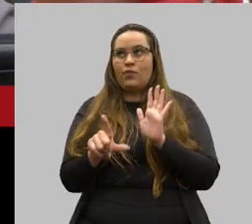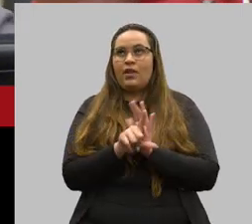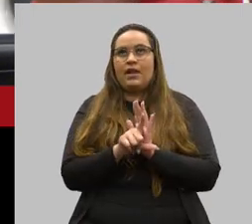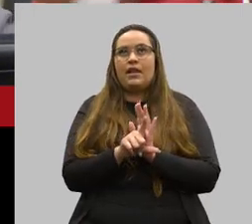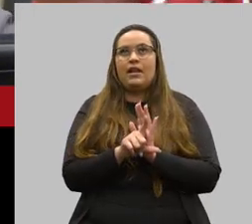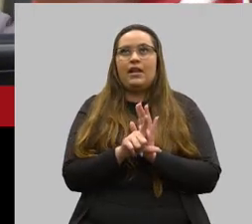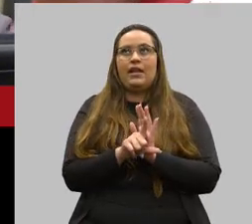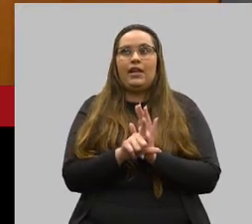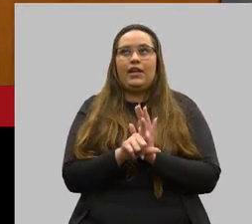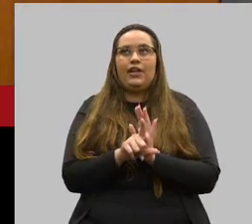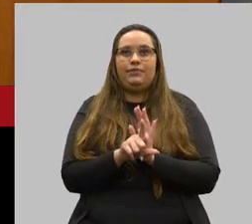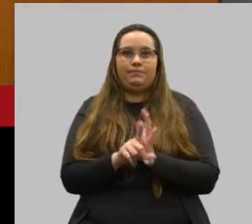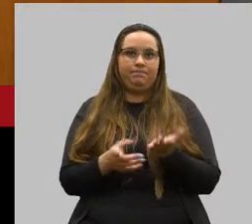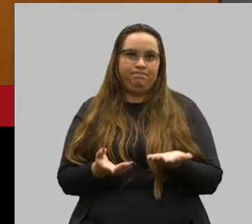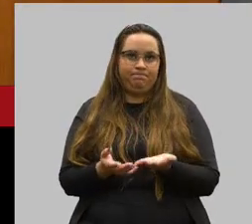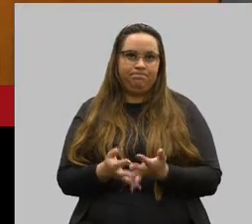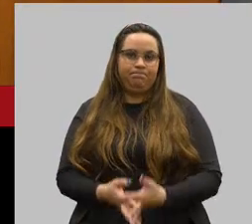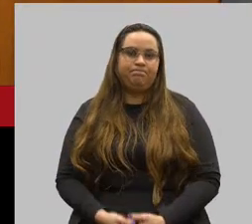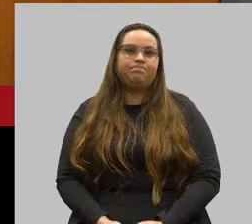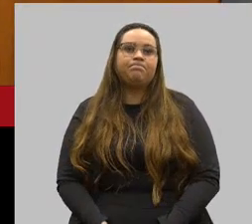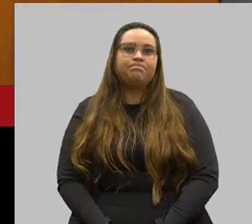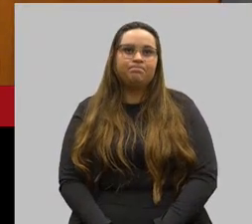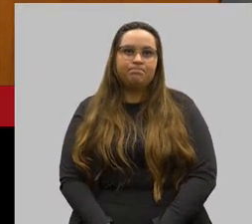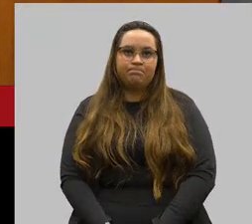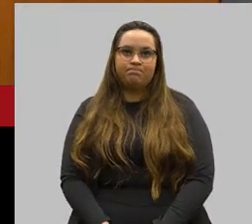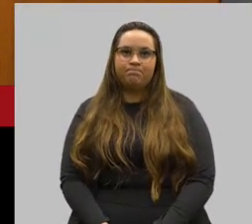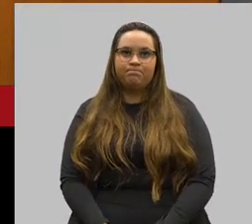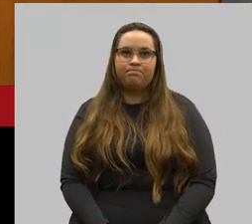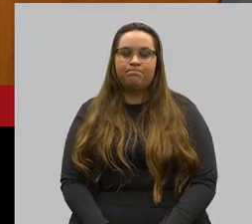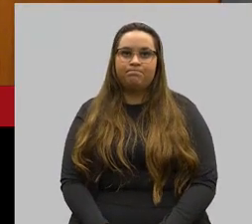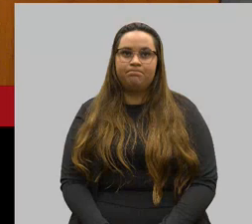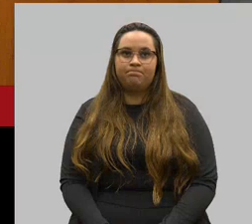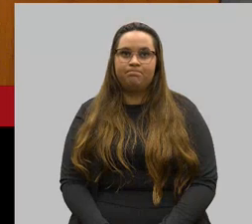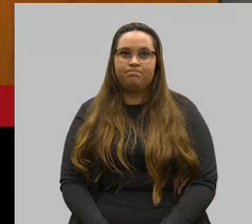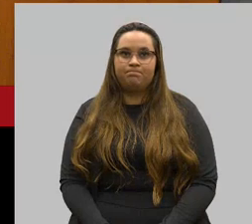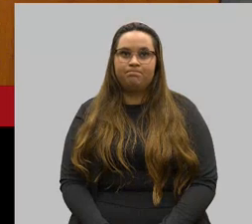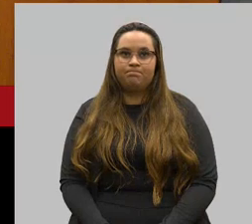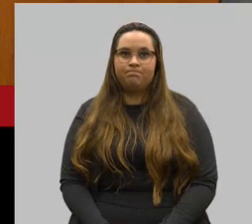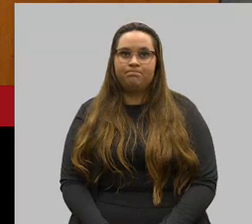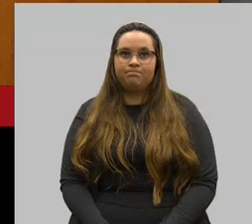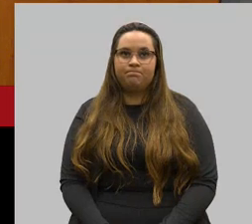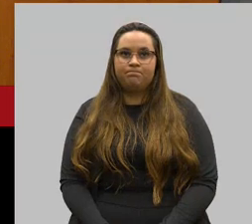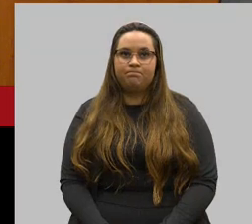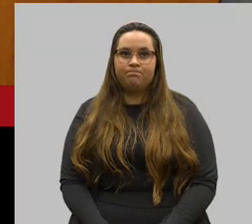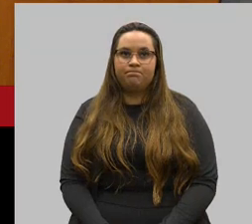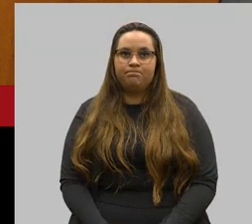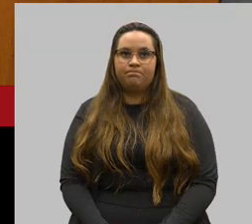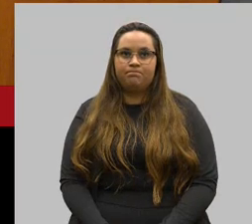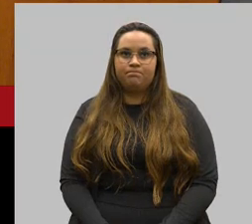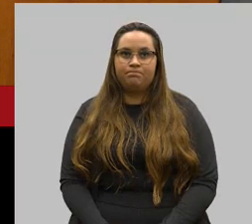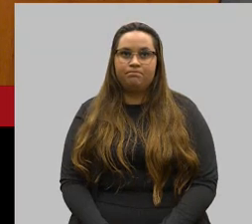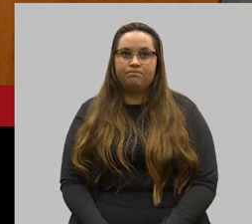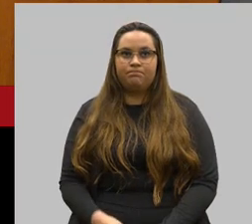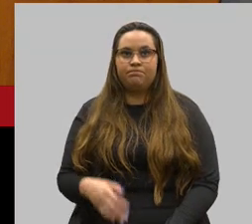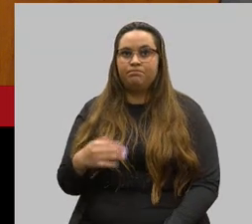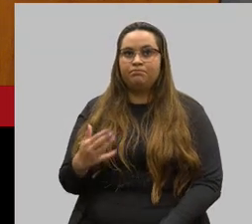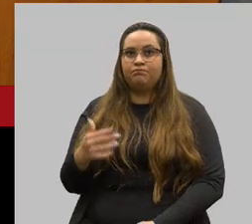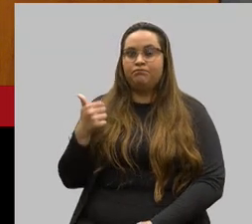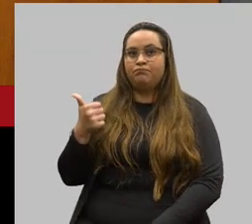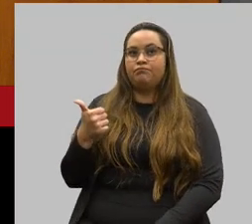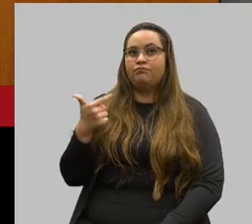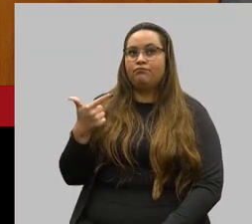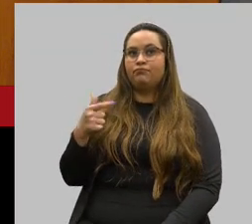poderia nos responder por favor Deputado eh a lei complementar 129 de